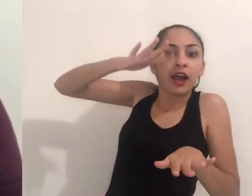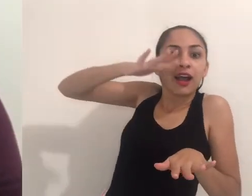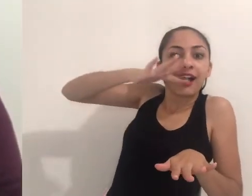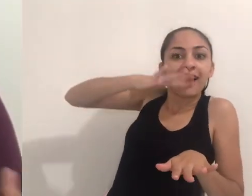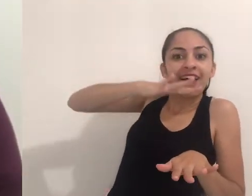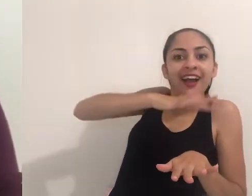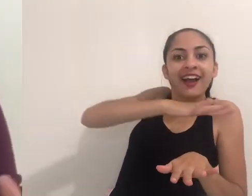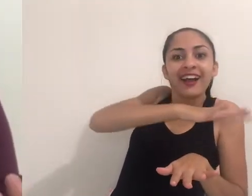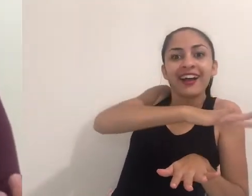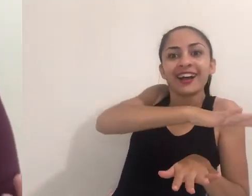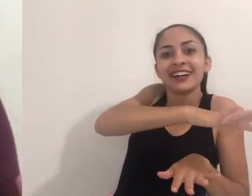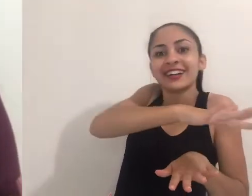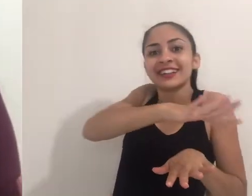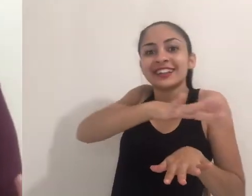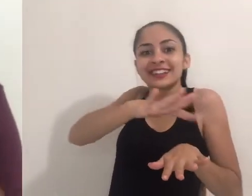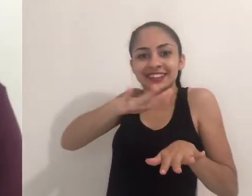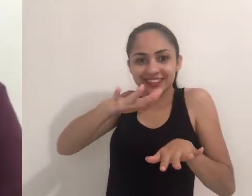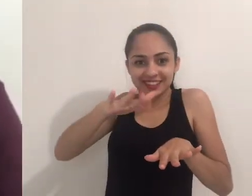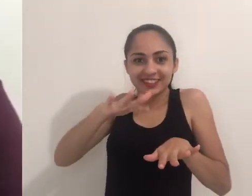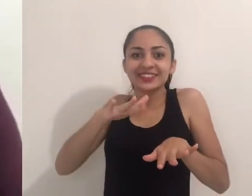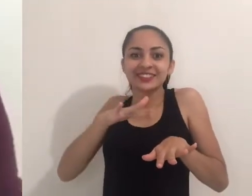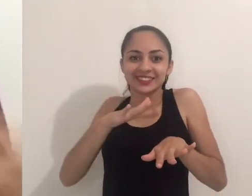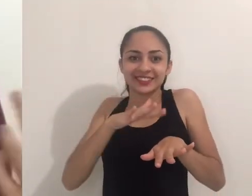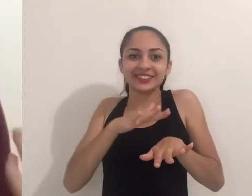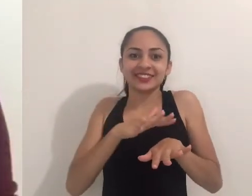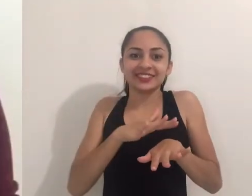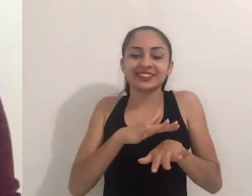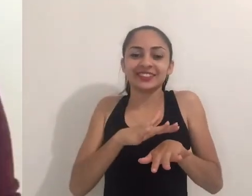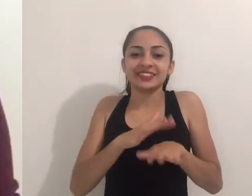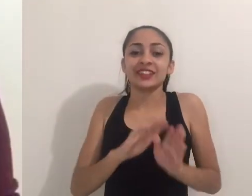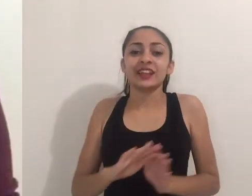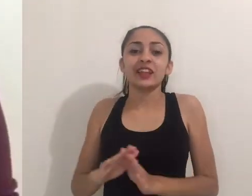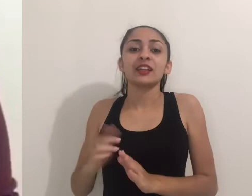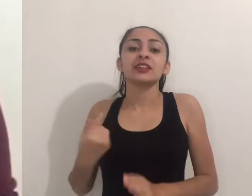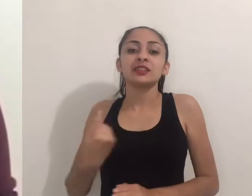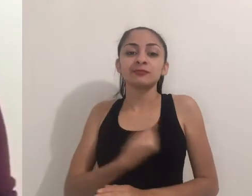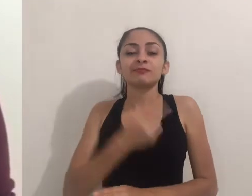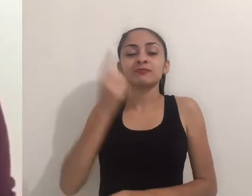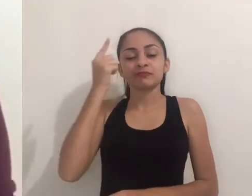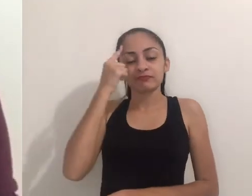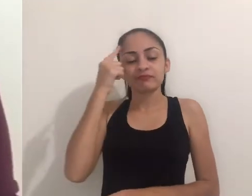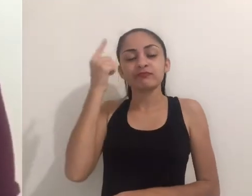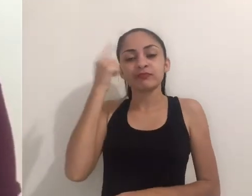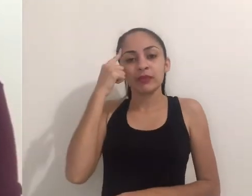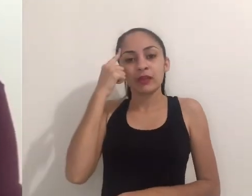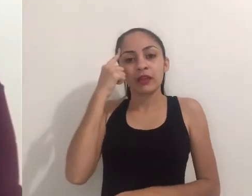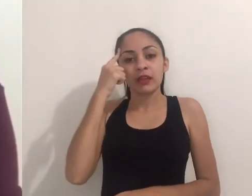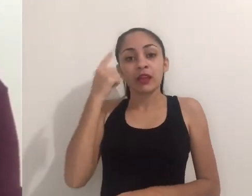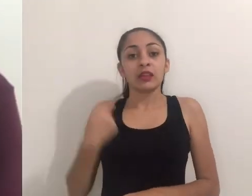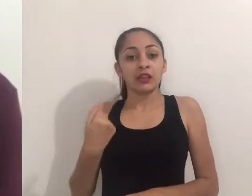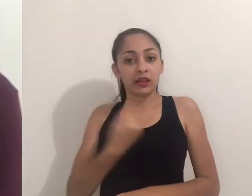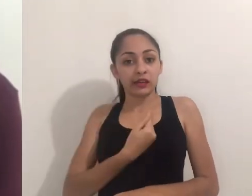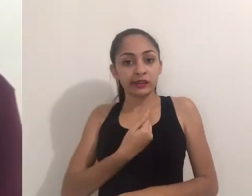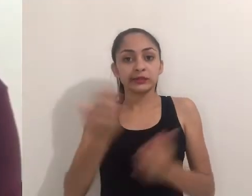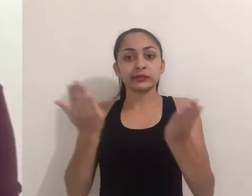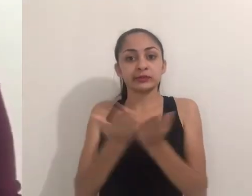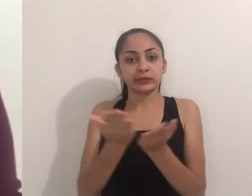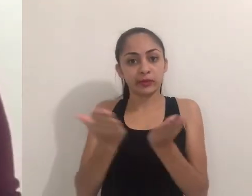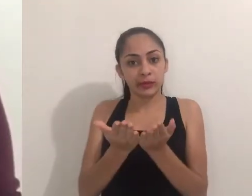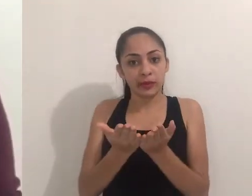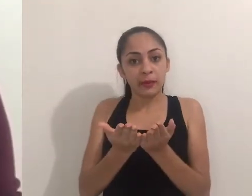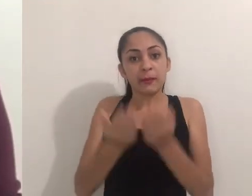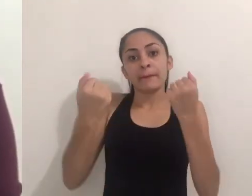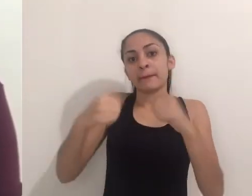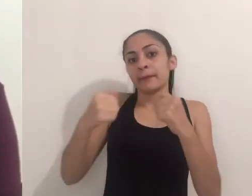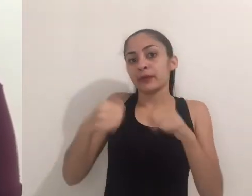o que fica pra gente, irmãos, o quanto nós precisamos ser diferentes de Adão e Eva. A gente precisa,